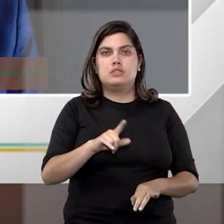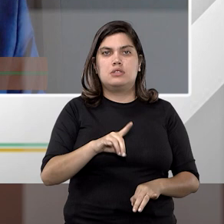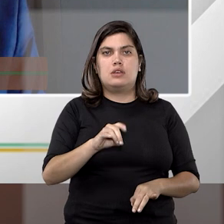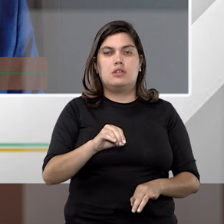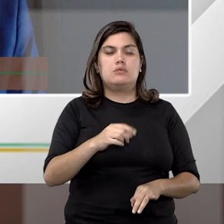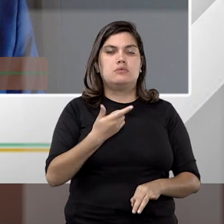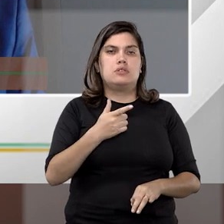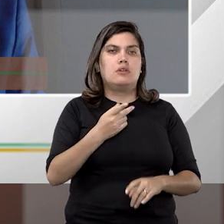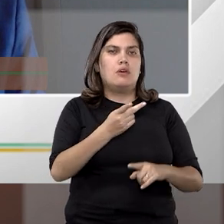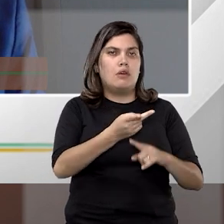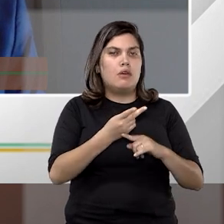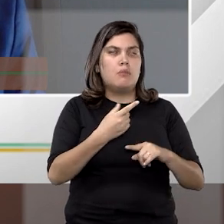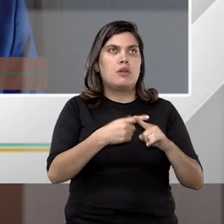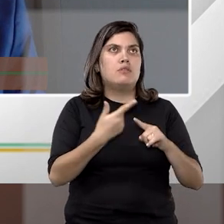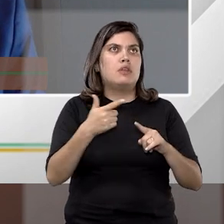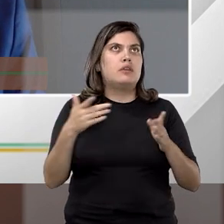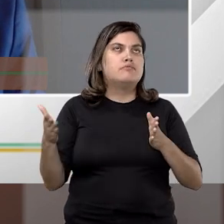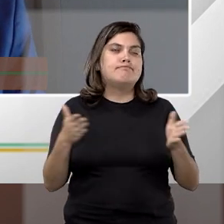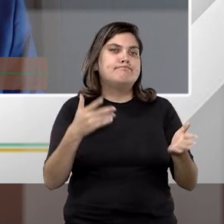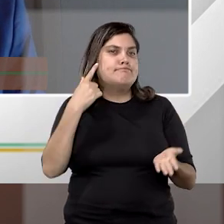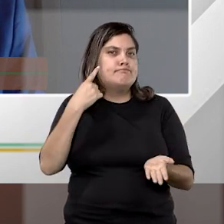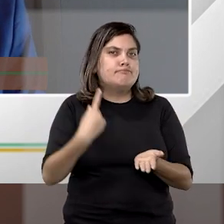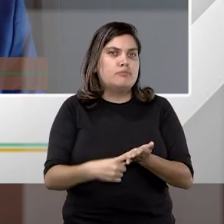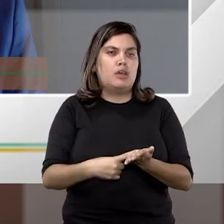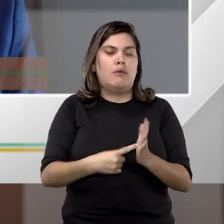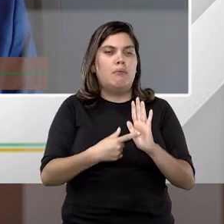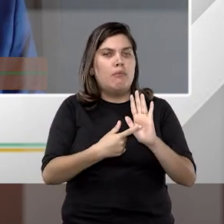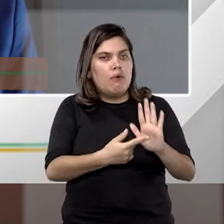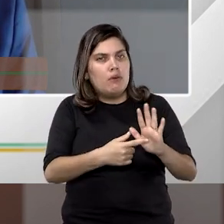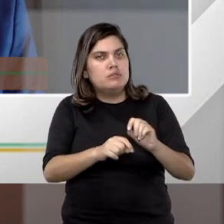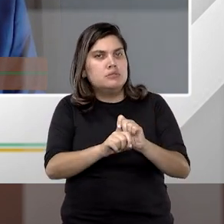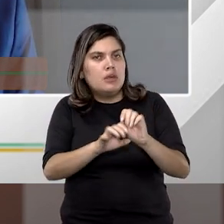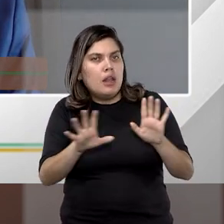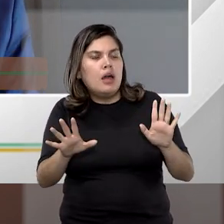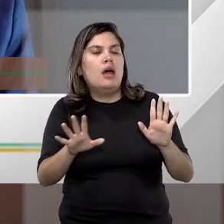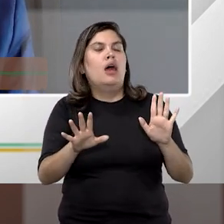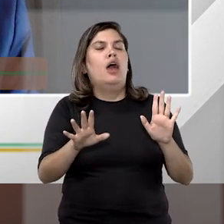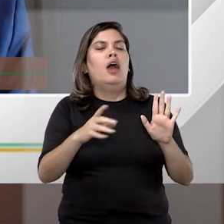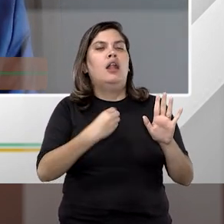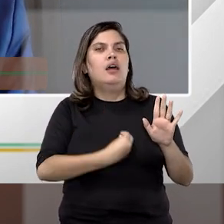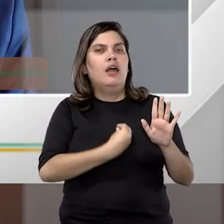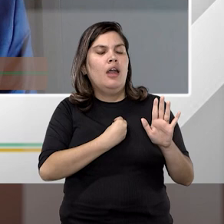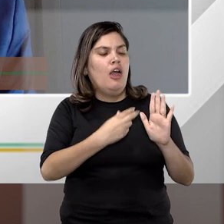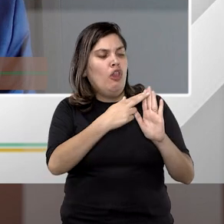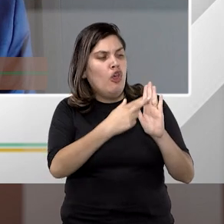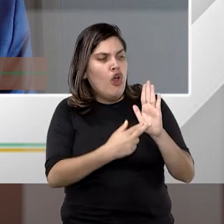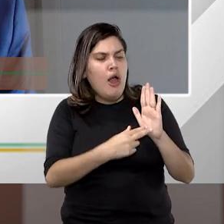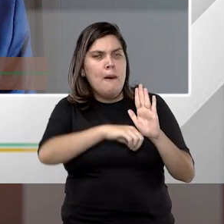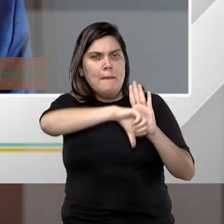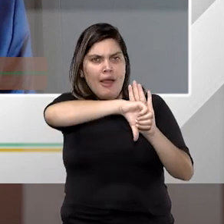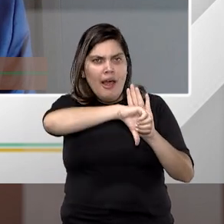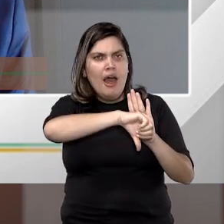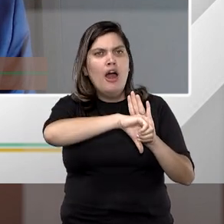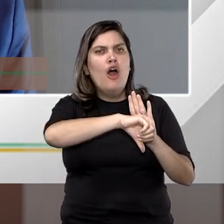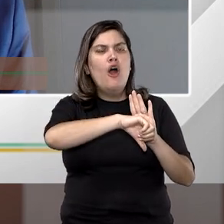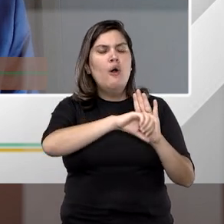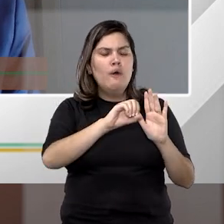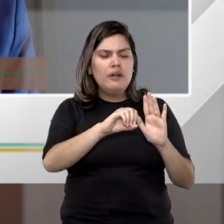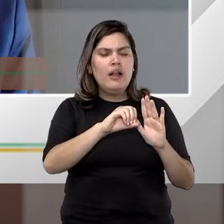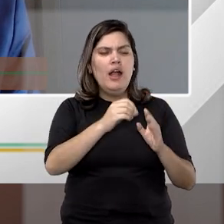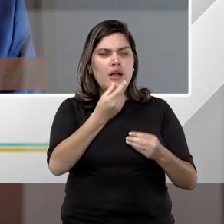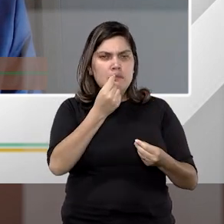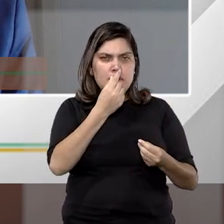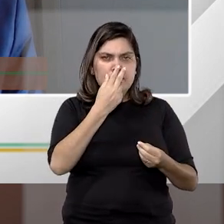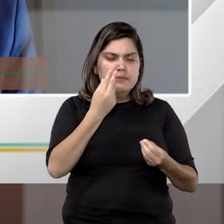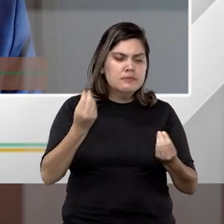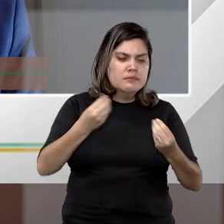se busca que não existe previsão explícita né nos nas normas penais incriminadoras